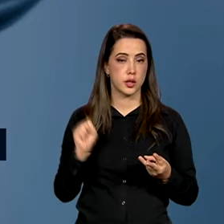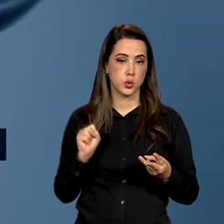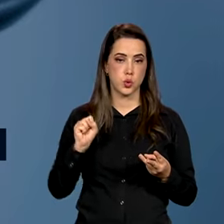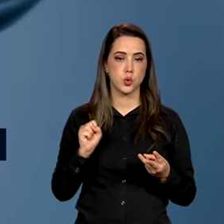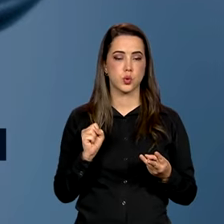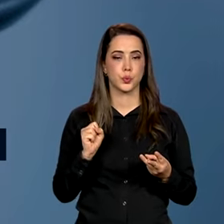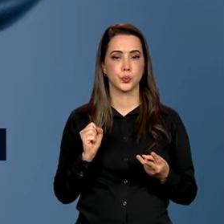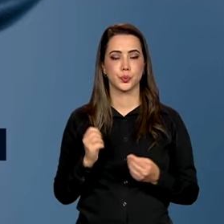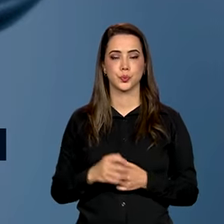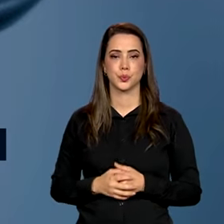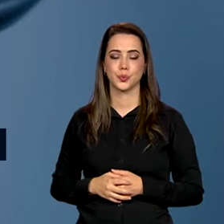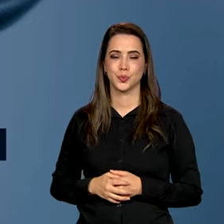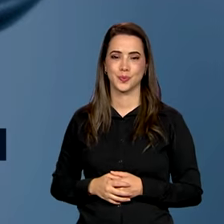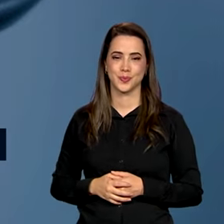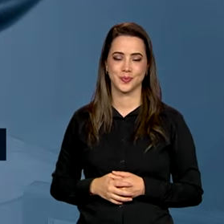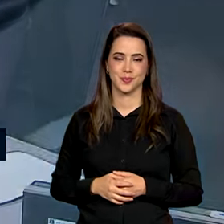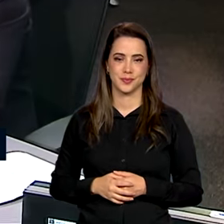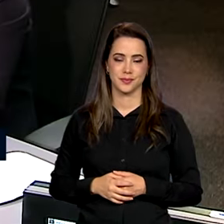Fernandes